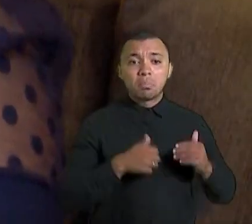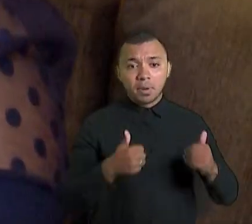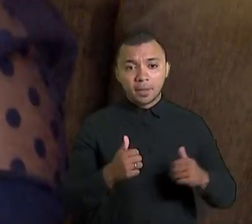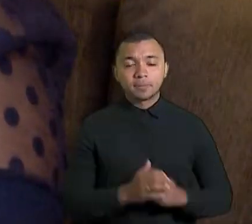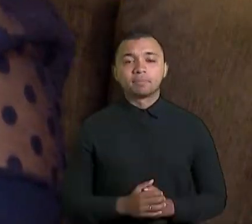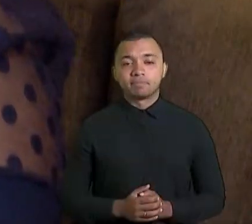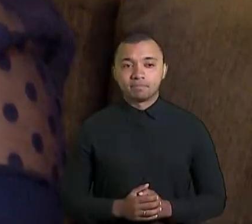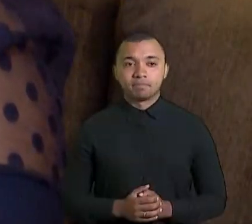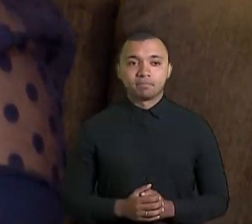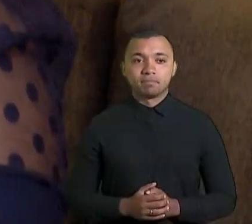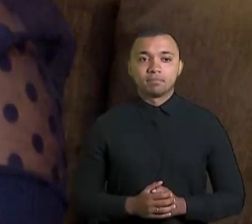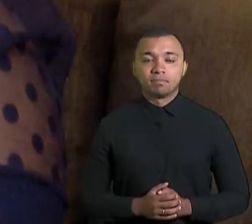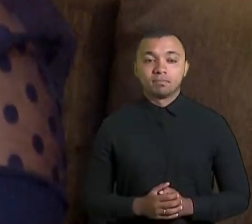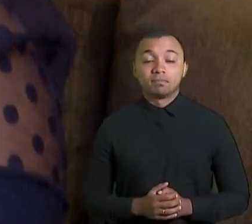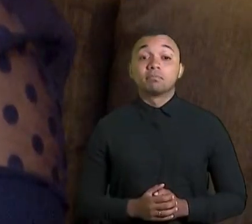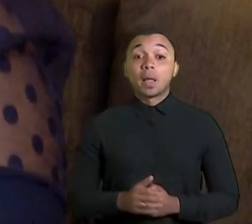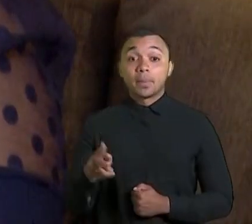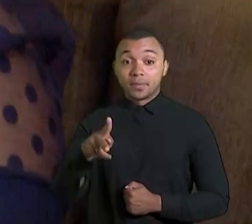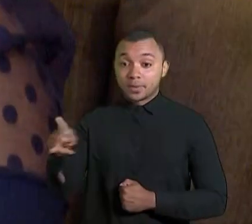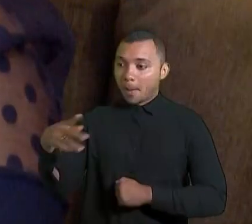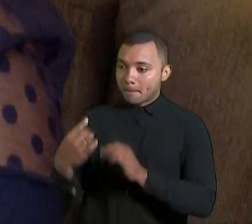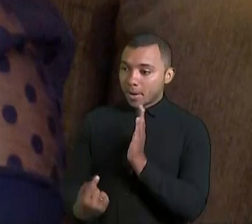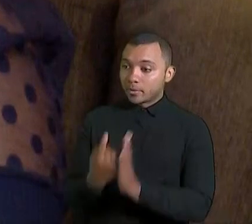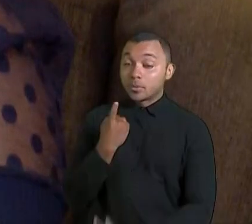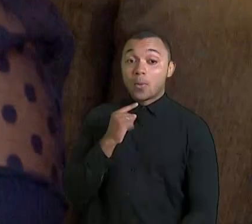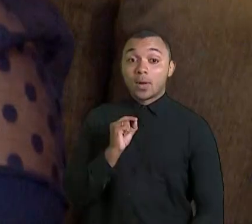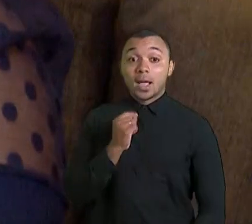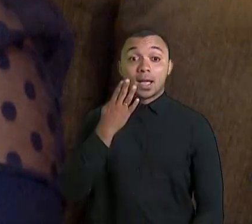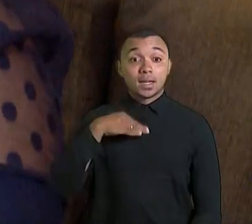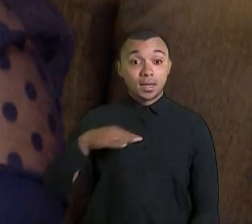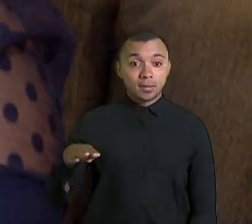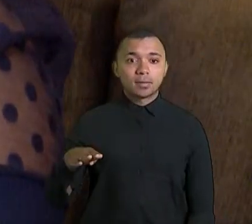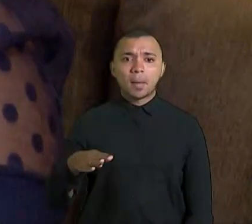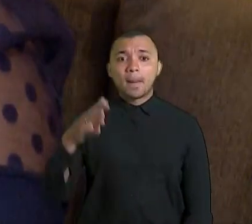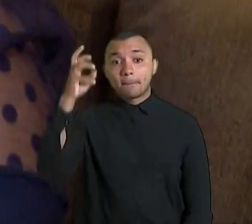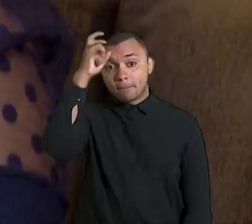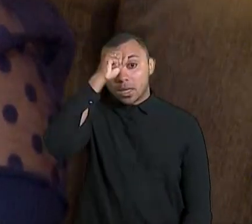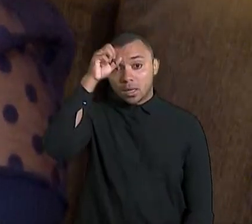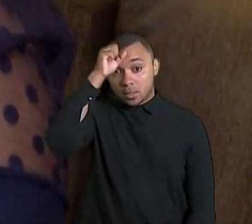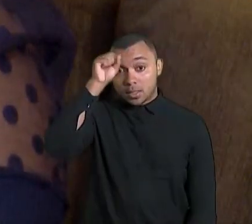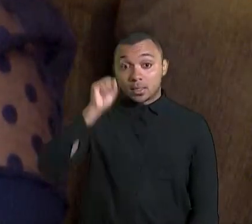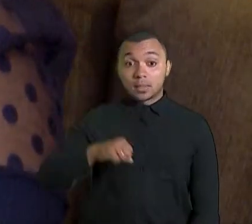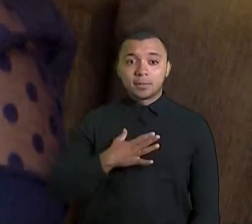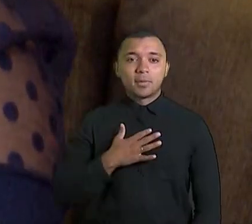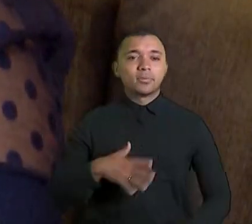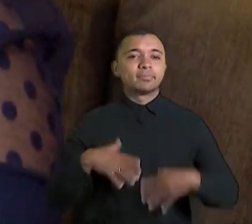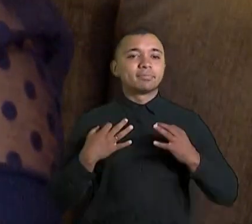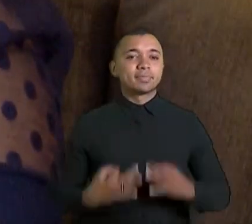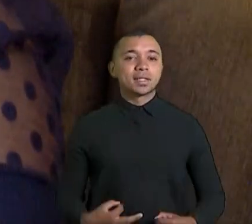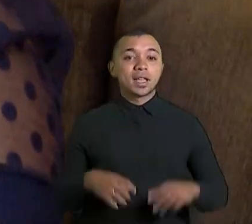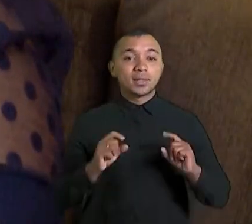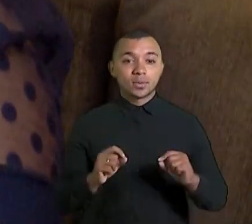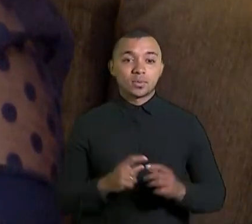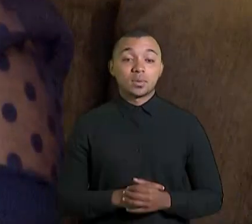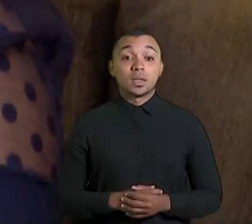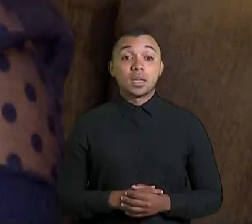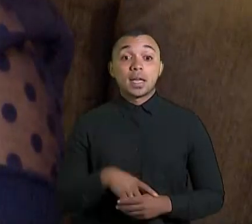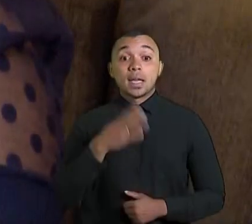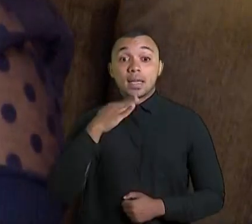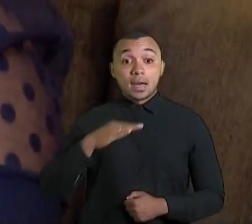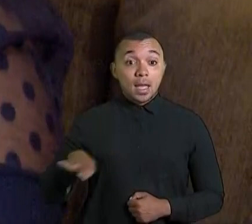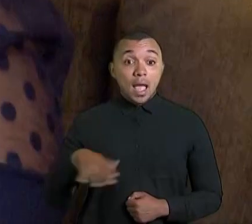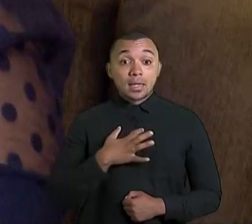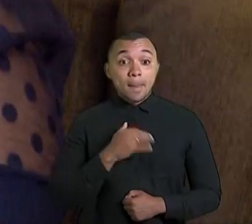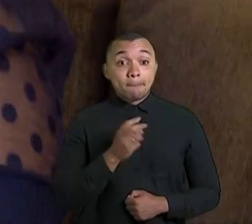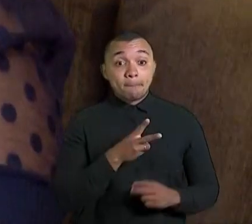sua pergunta, as crianças elas aprendem. E eu tenho certeza que quando elas percebem que